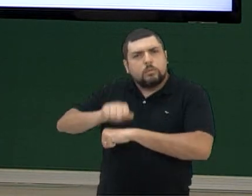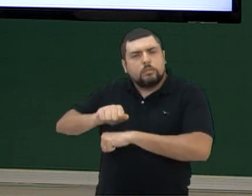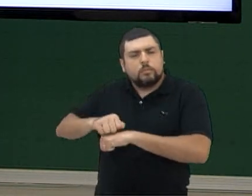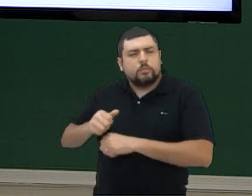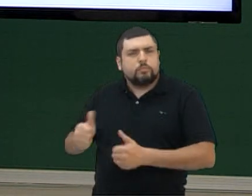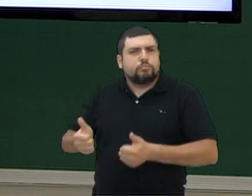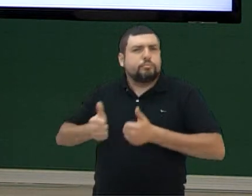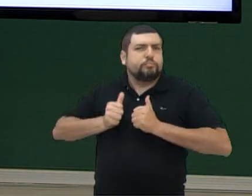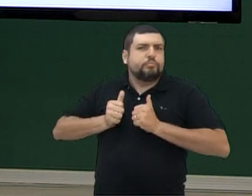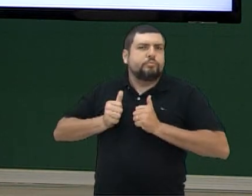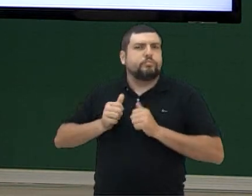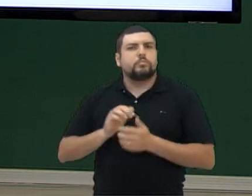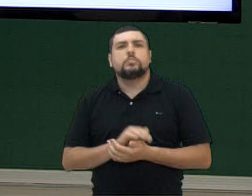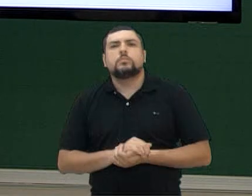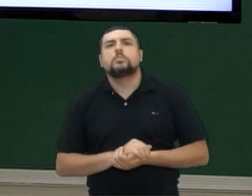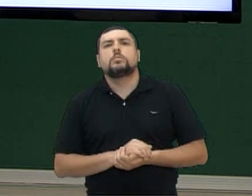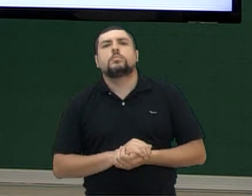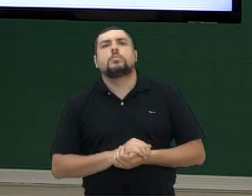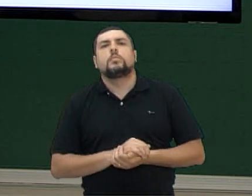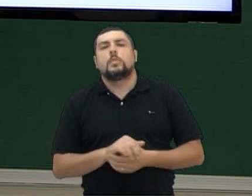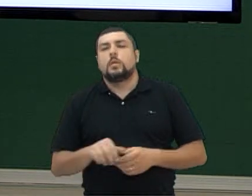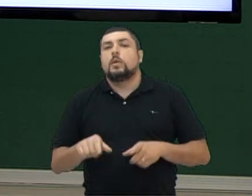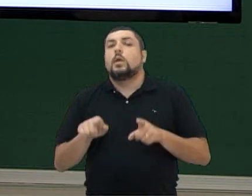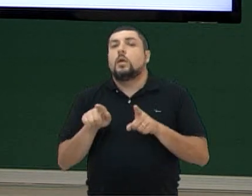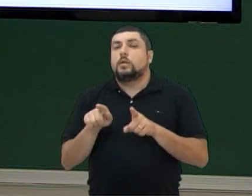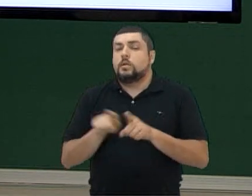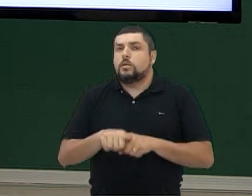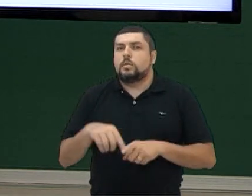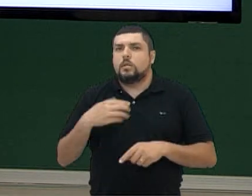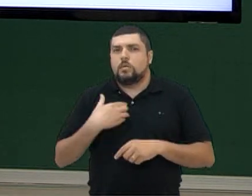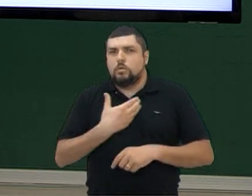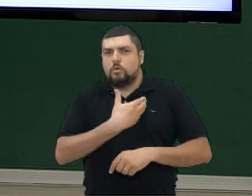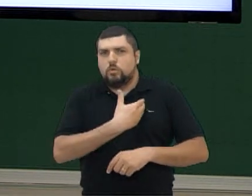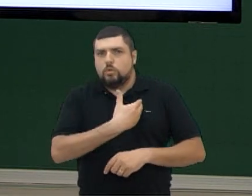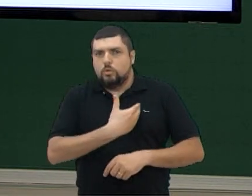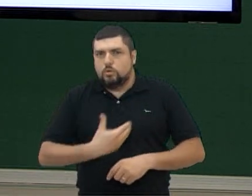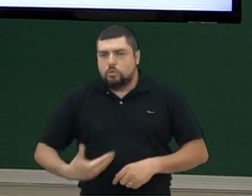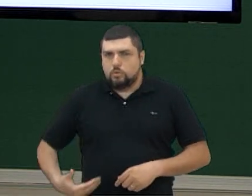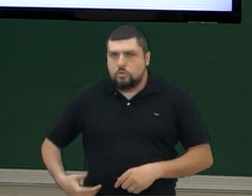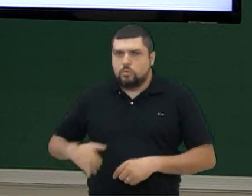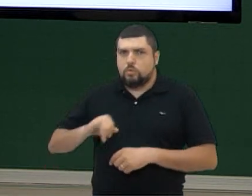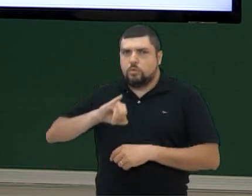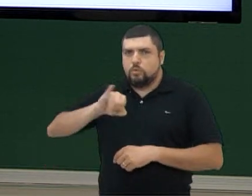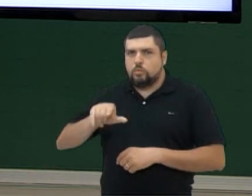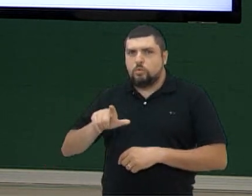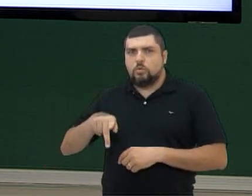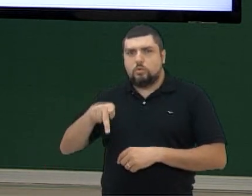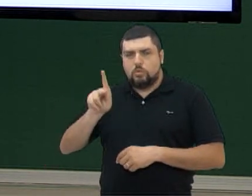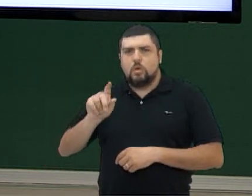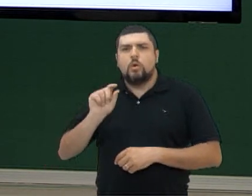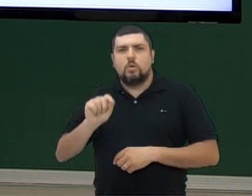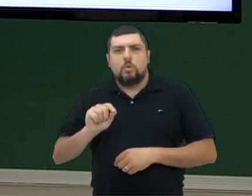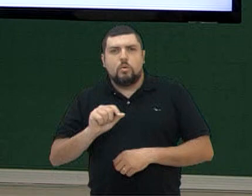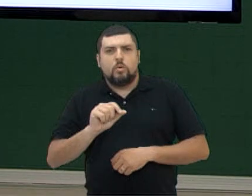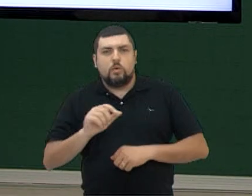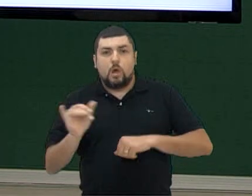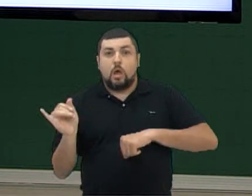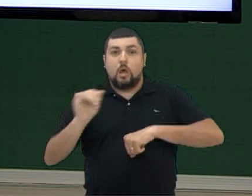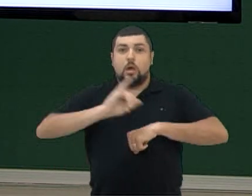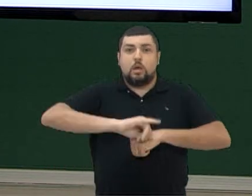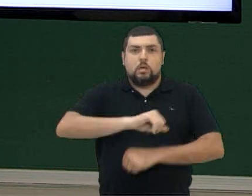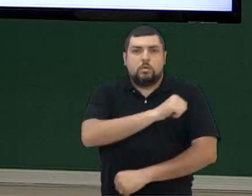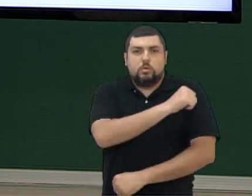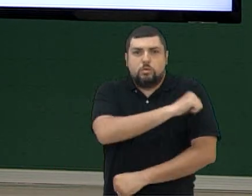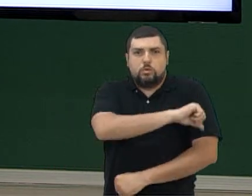Brasil. E um dos marcos do governo Juscelino é a mudança da capital do Rio de Janeiro para Brasília, realizada